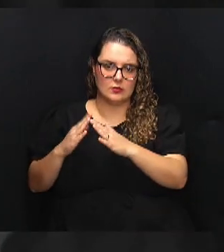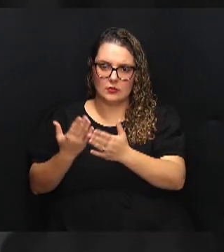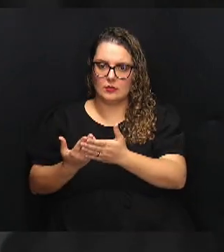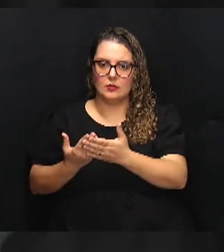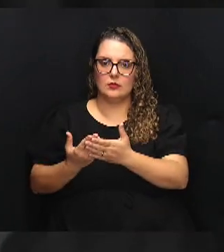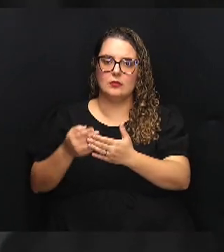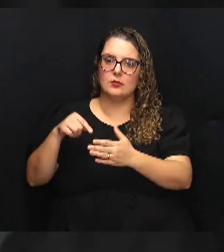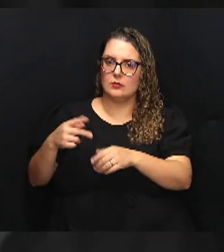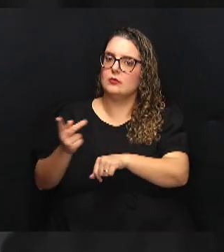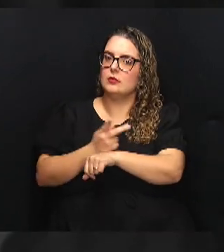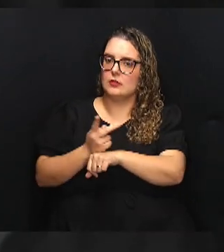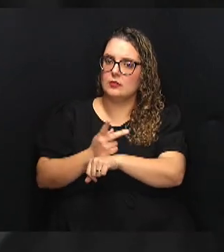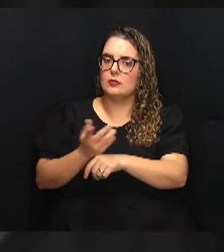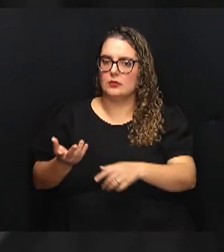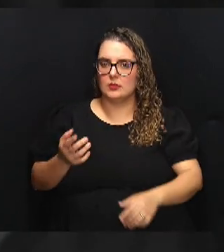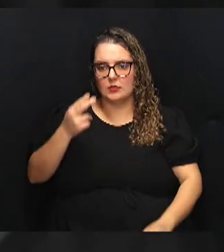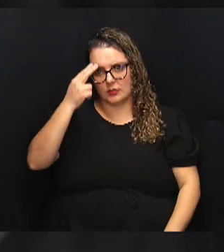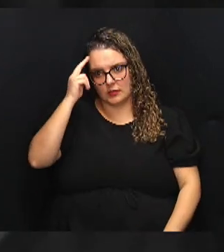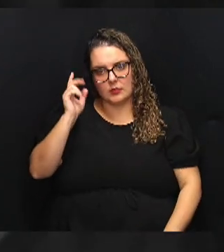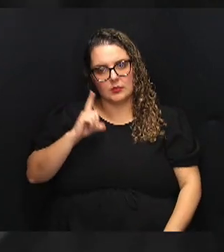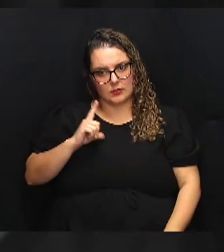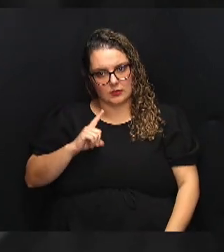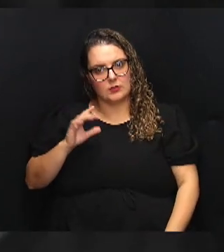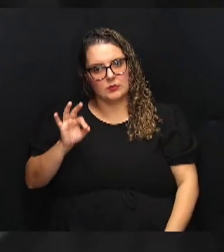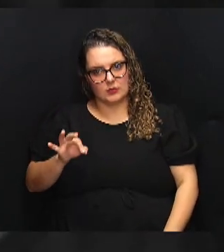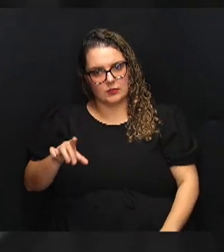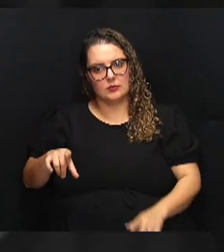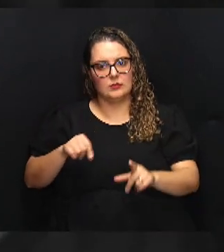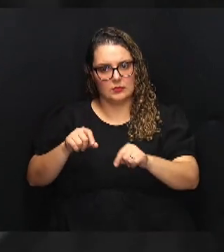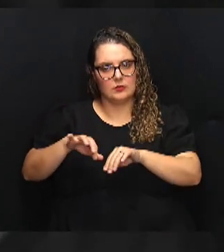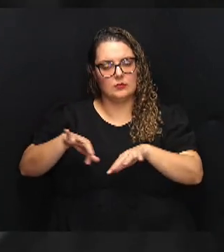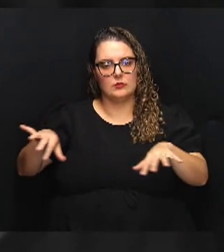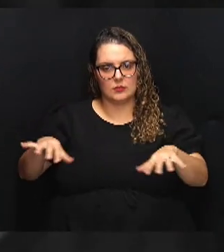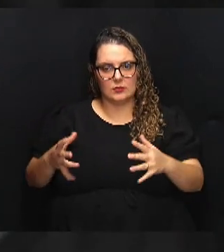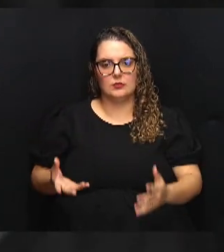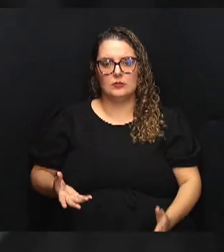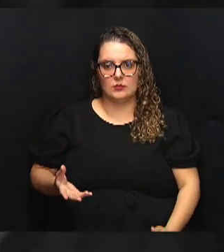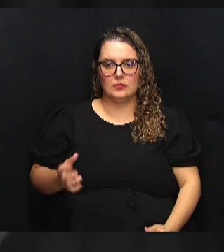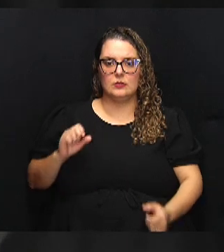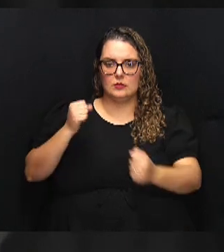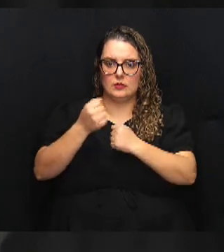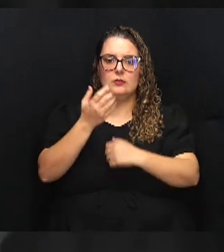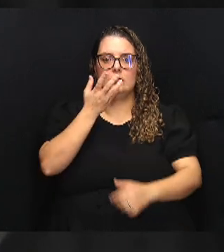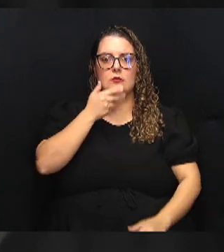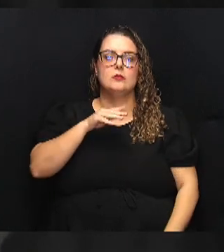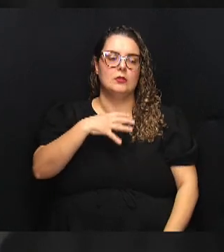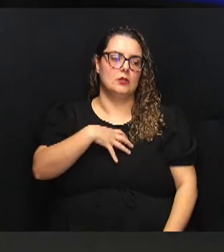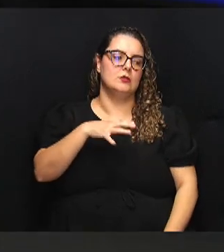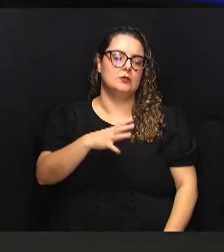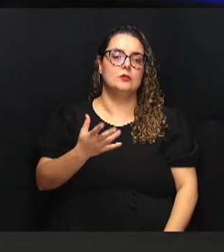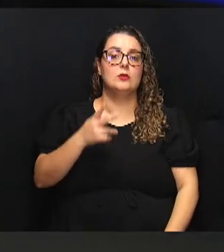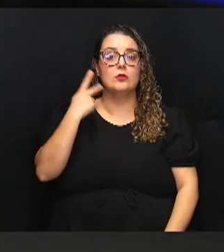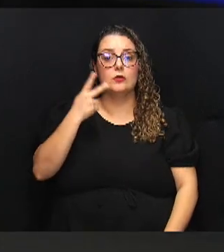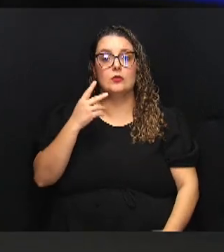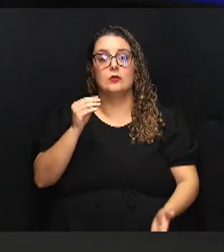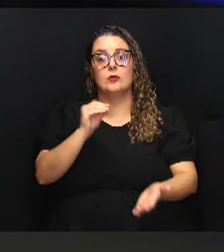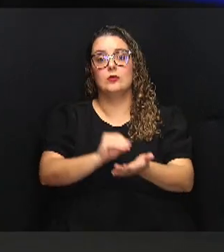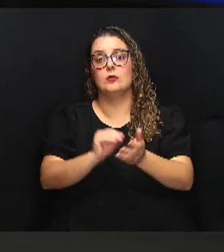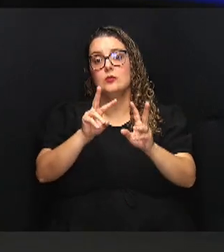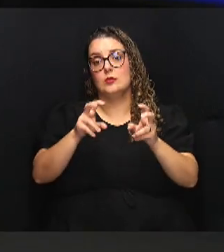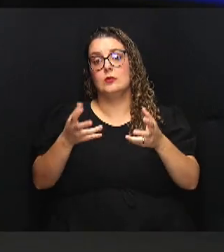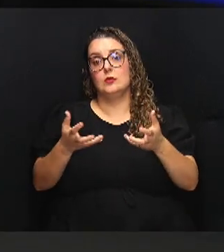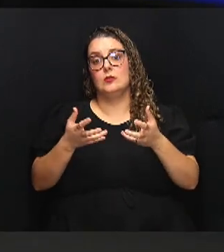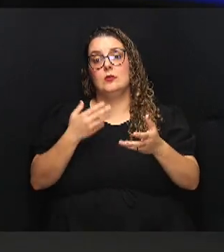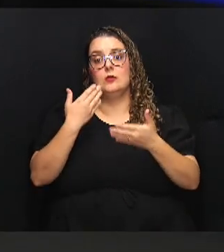ser puxado. Meu Gabriel, eu tenho certeza que vai fazer uma seleção, né? E vai proteger as crianças. É isso. Vereador, último tema que eu